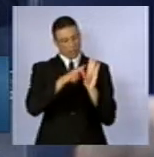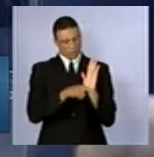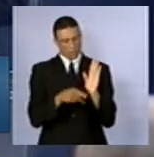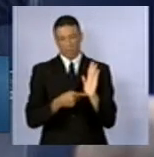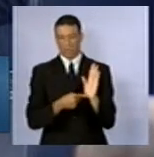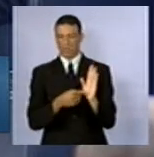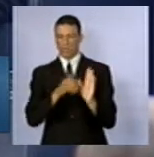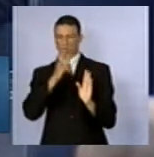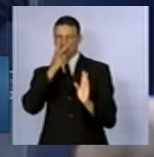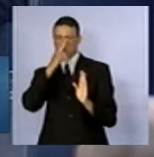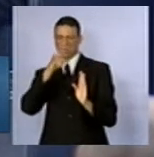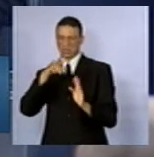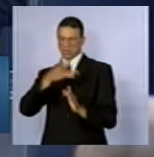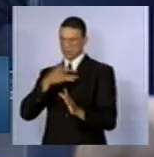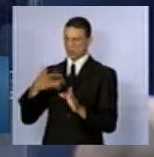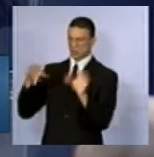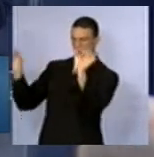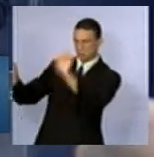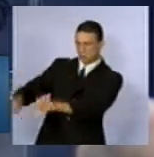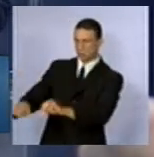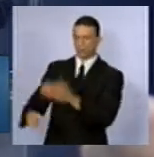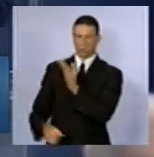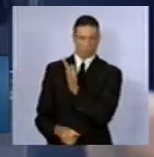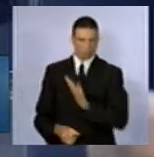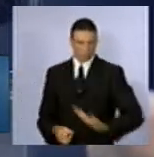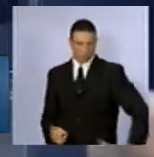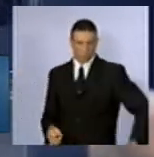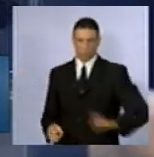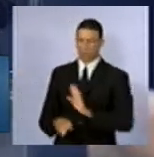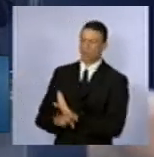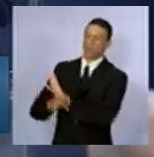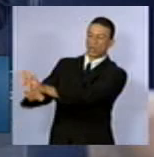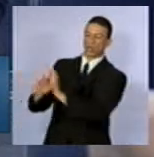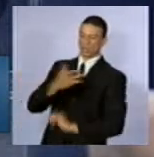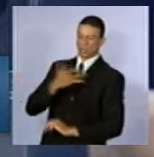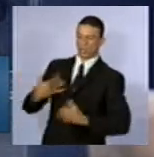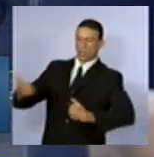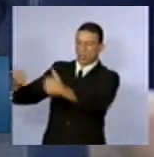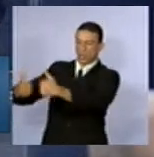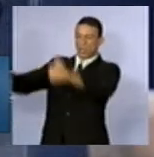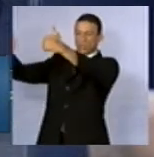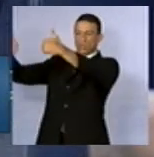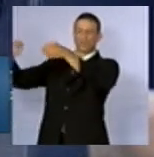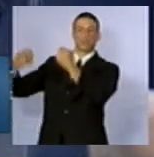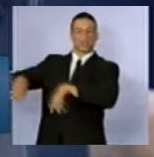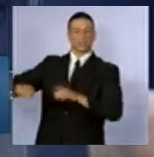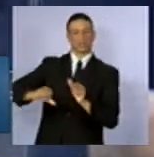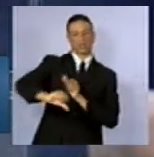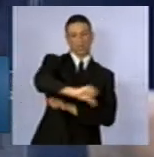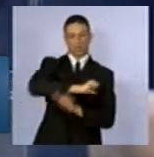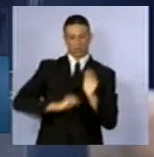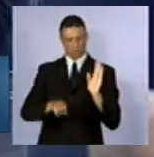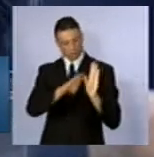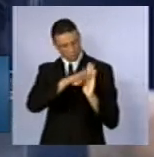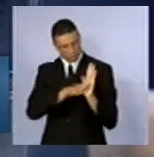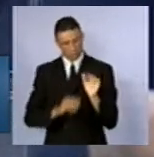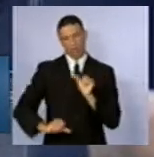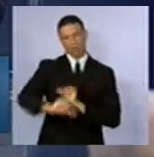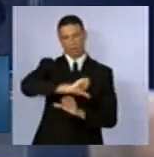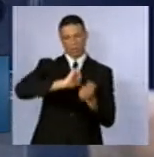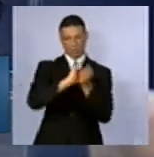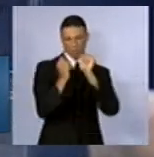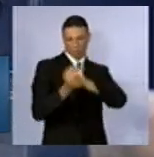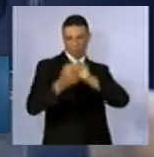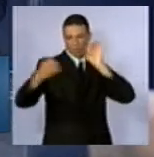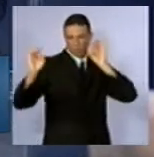inseguros paraa saúde que o estado deve propiciar uma saúde melhor tem que mudar e e todos vão a se adequar Então